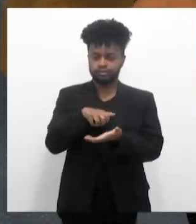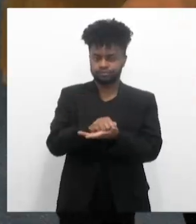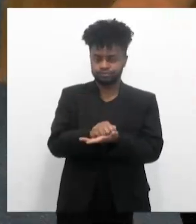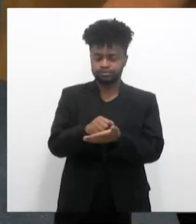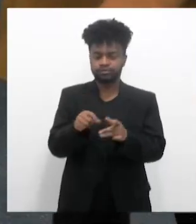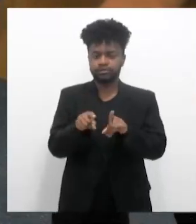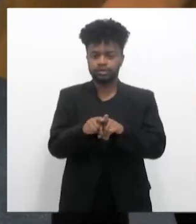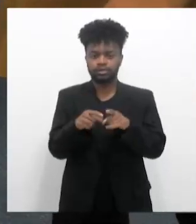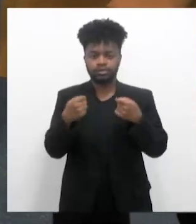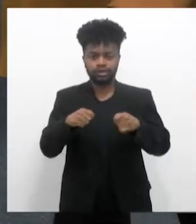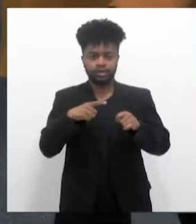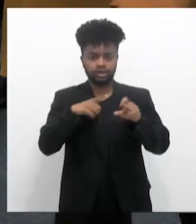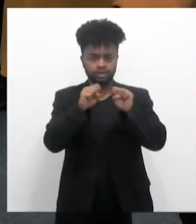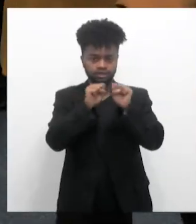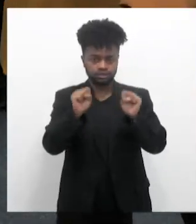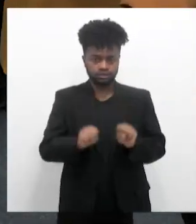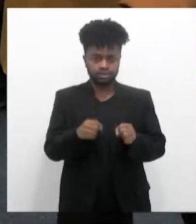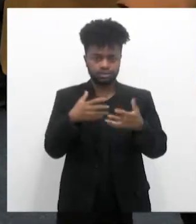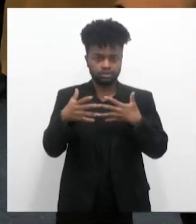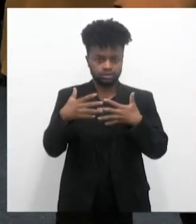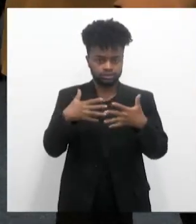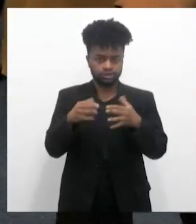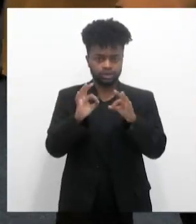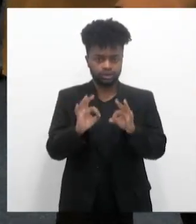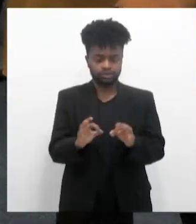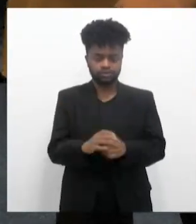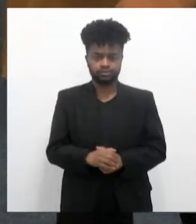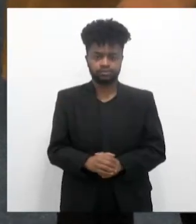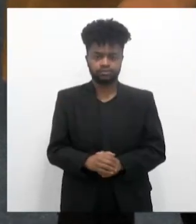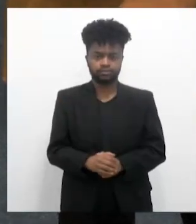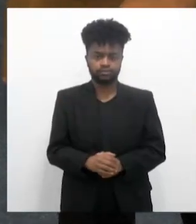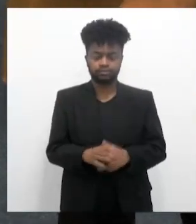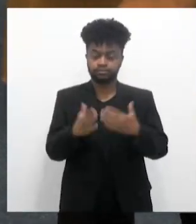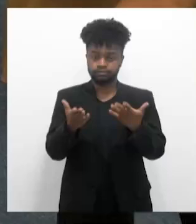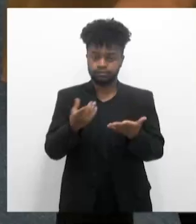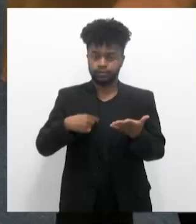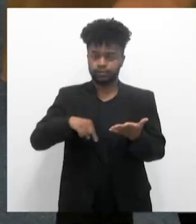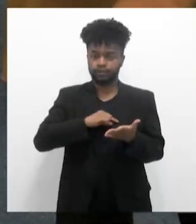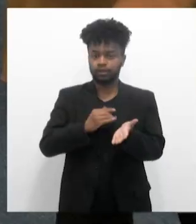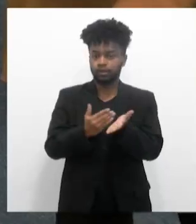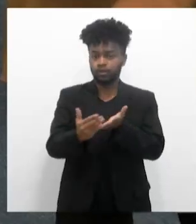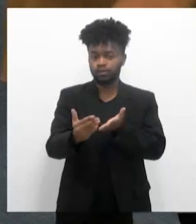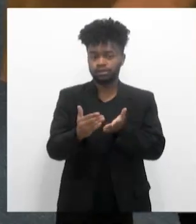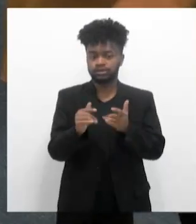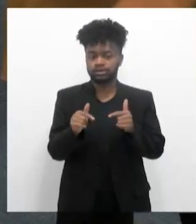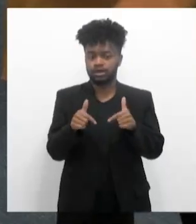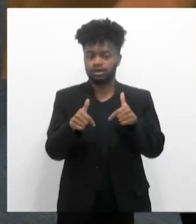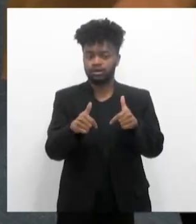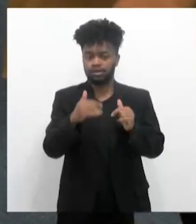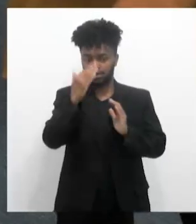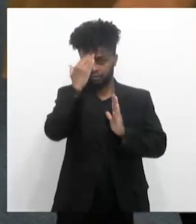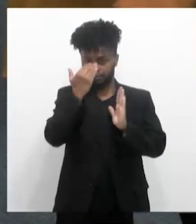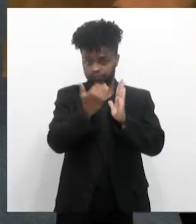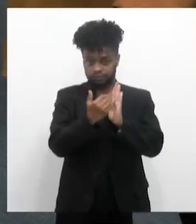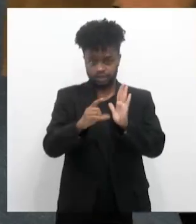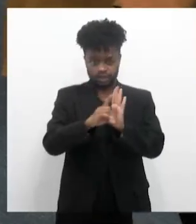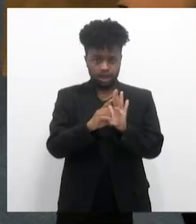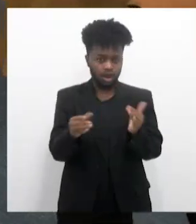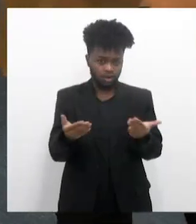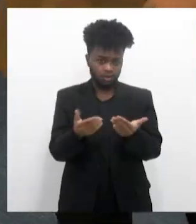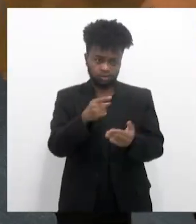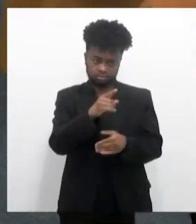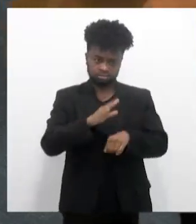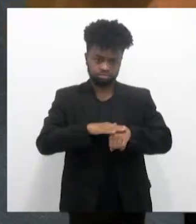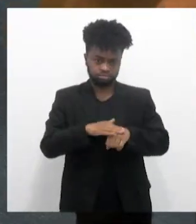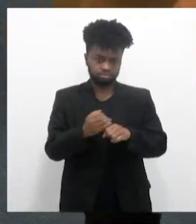Tem que ter um sistema transparente. E nós começamos o Cumpra-se, deputado Delarolha, agora já